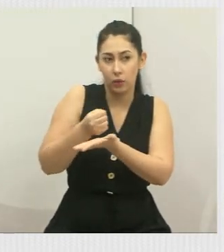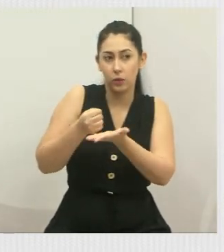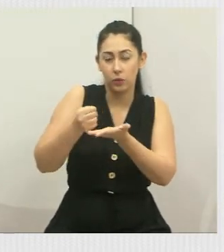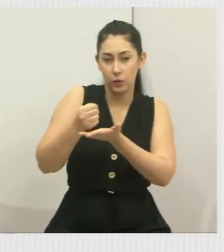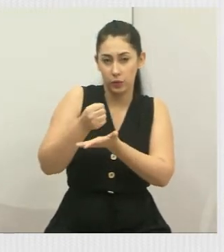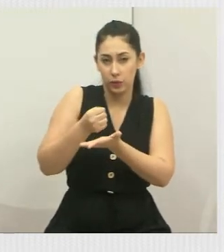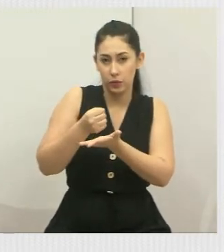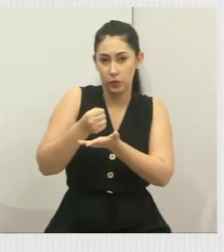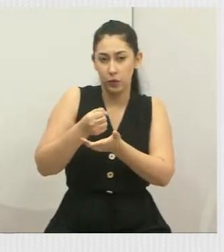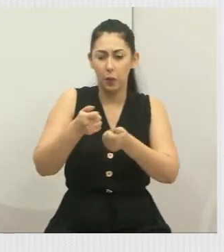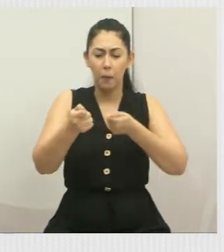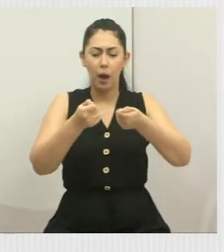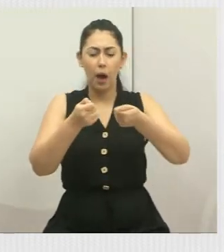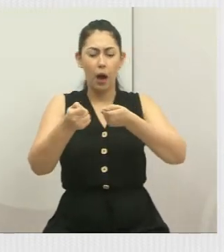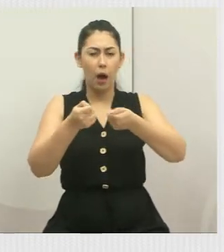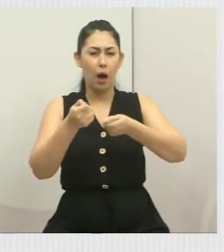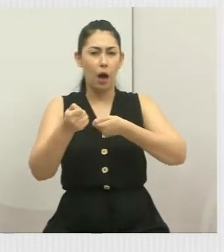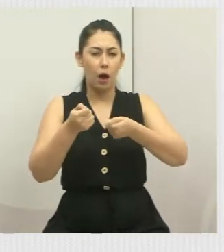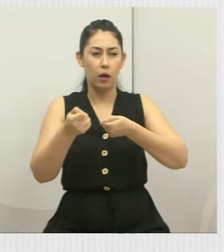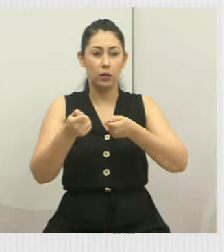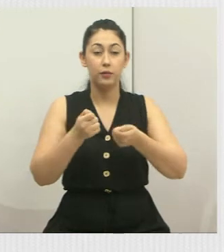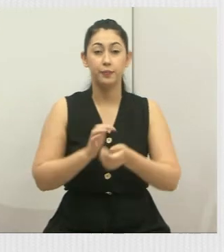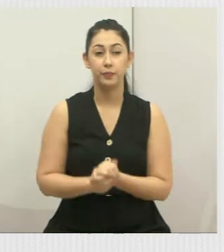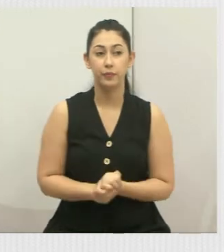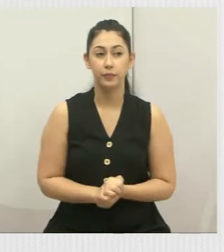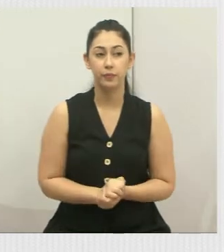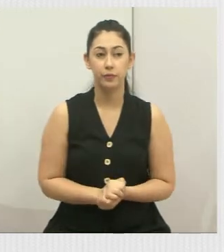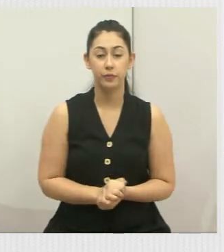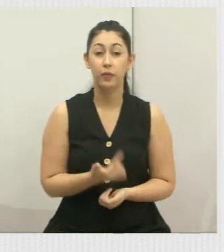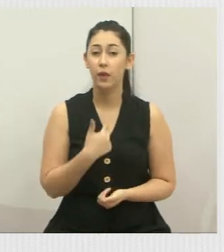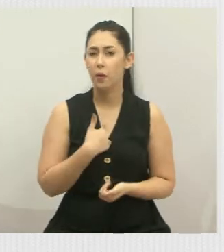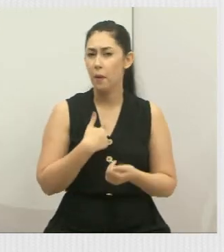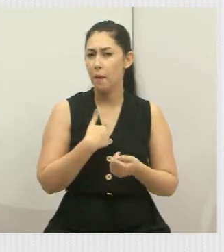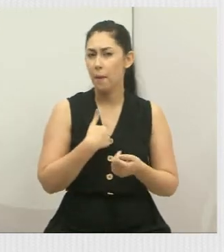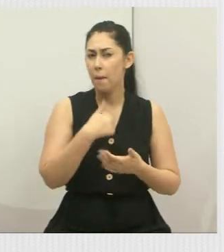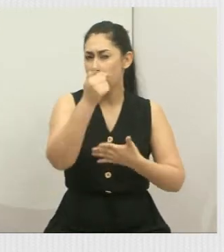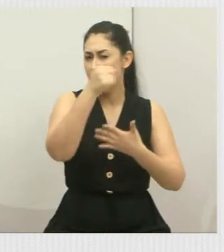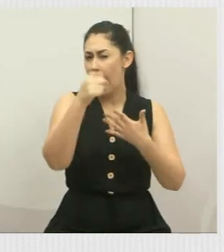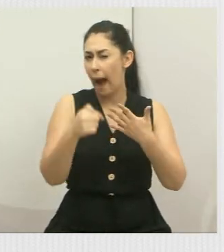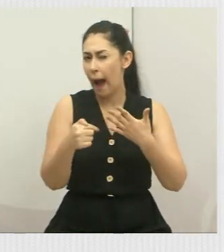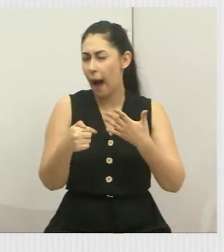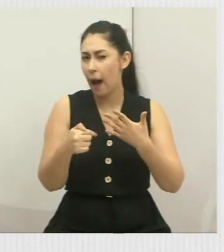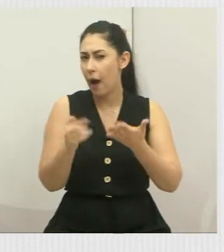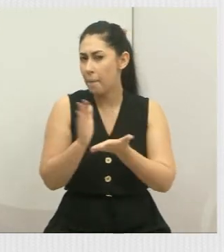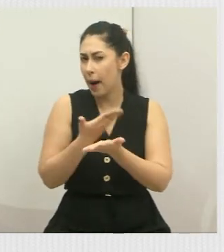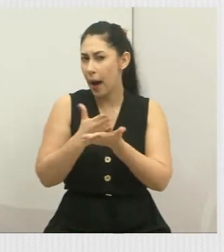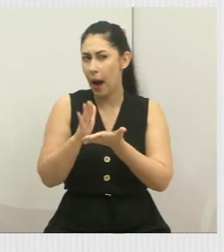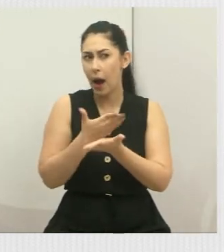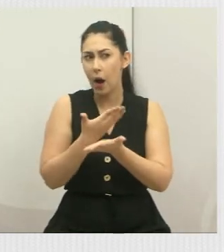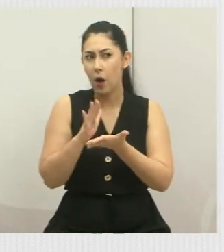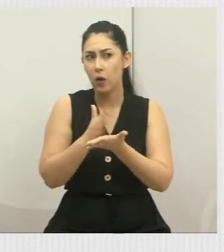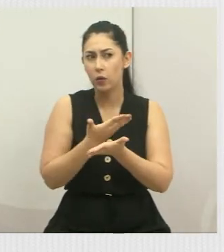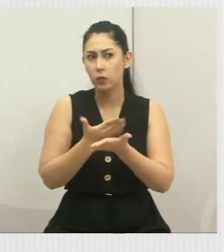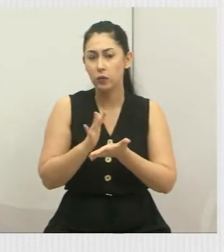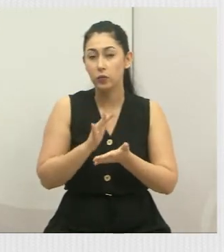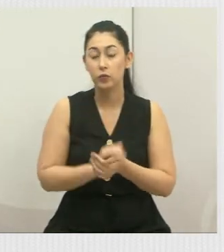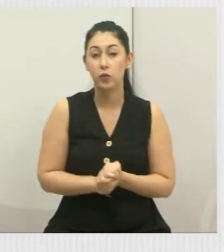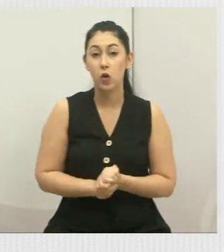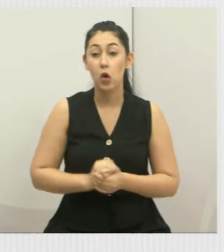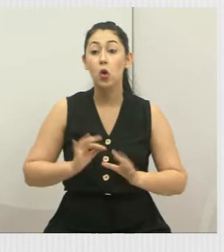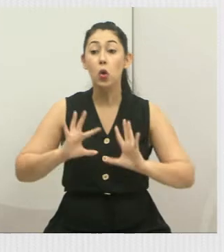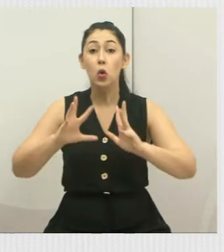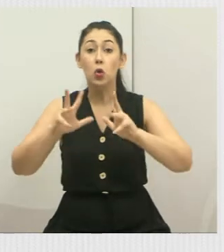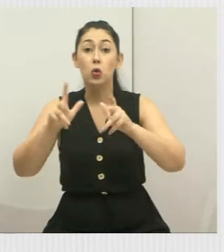que regem o sistema de saneamento. Tá? Eu vou fazer destaque para alguns deles agora. Tá? Universalização do